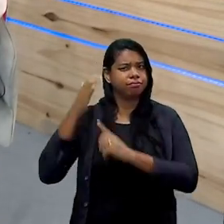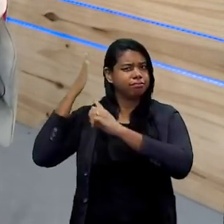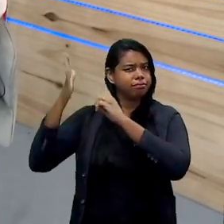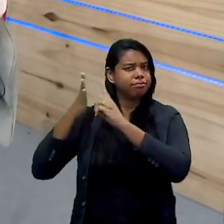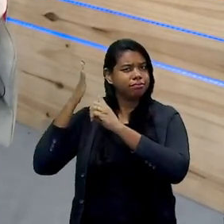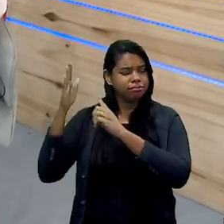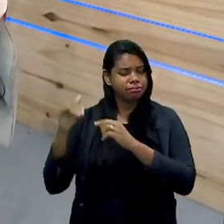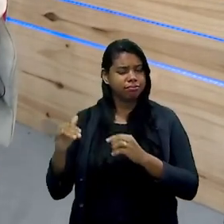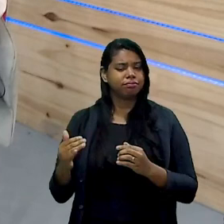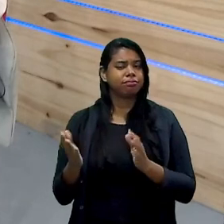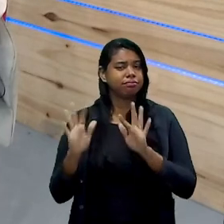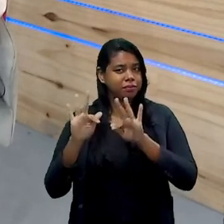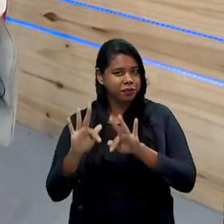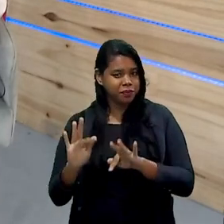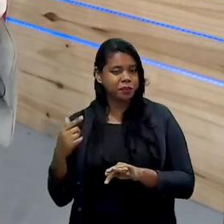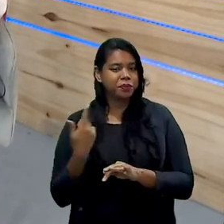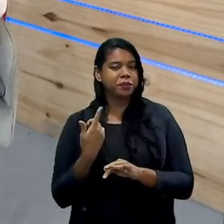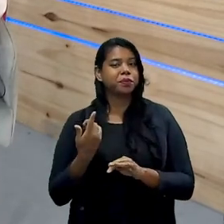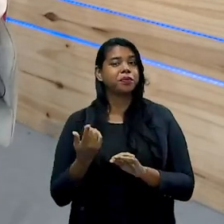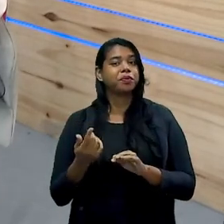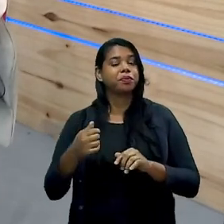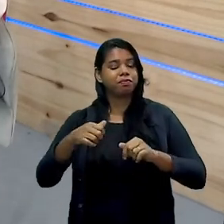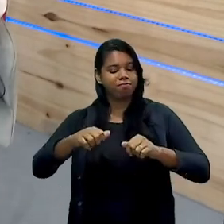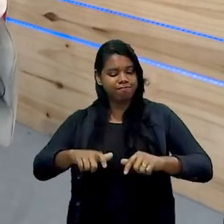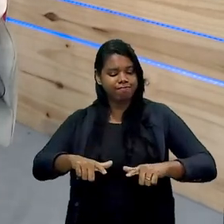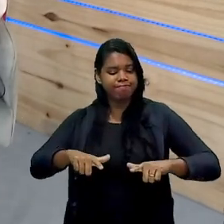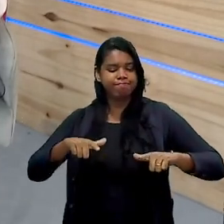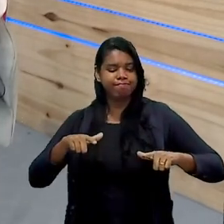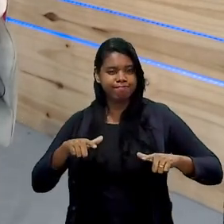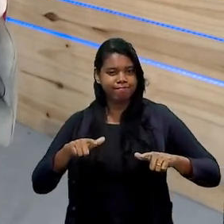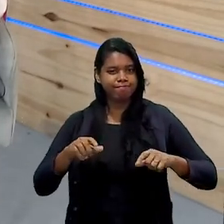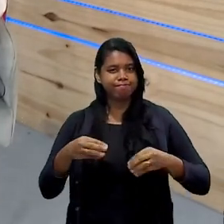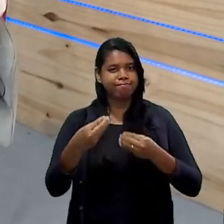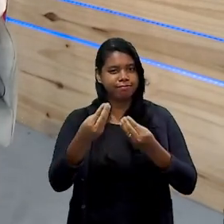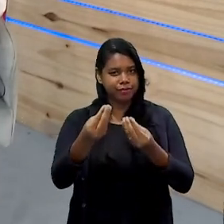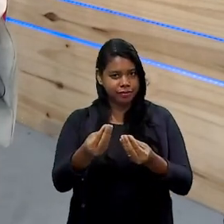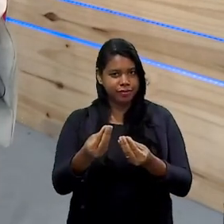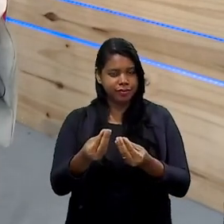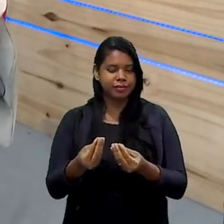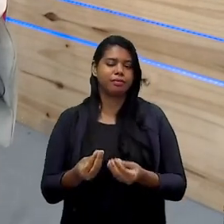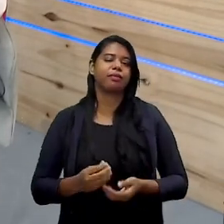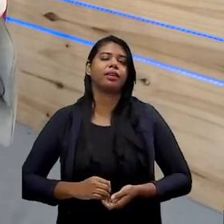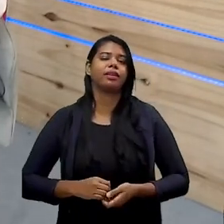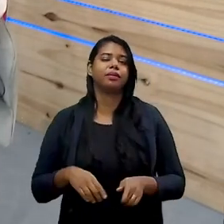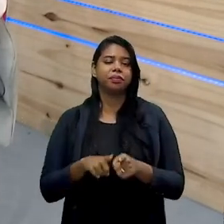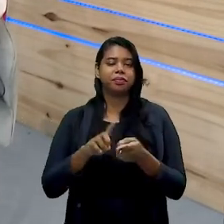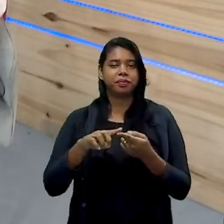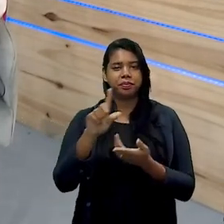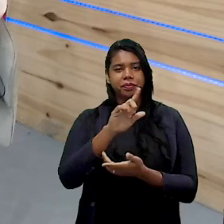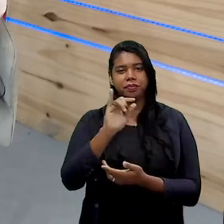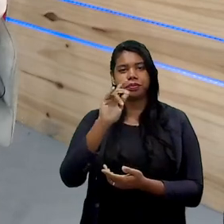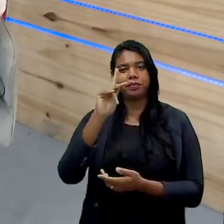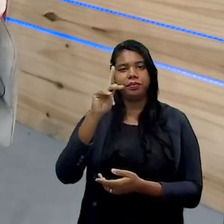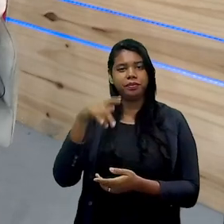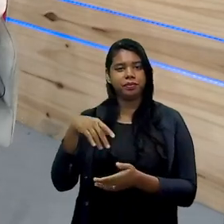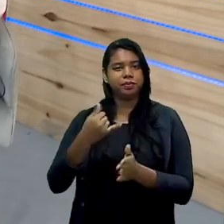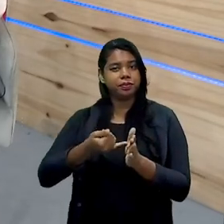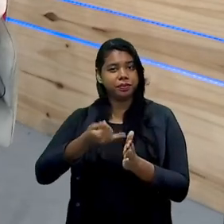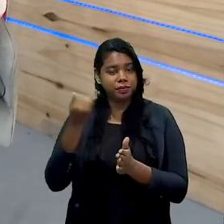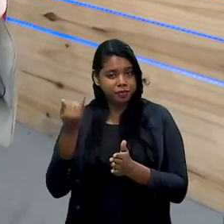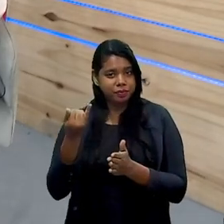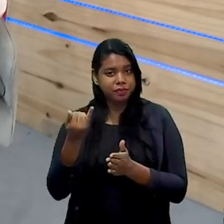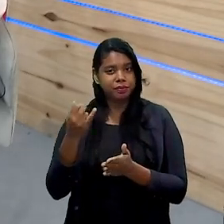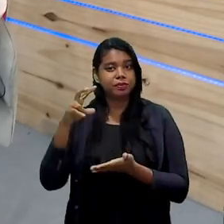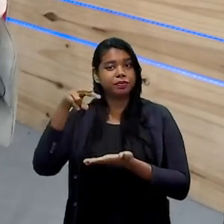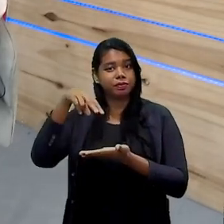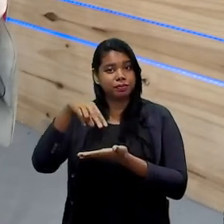aí até o final conosco, porque no final estaremos também disponibilizando um link para que você confirme a sua presença na